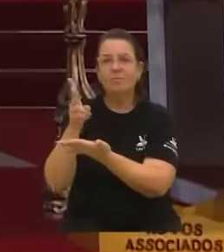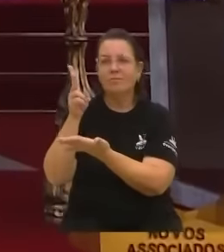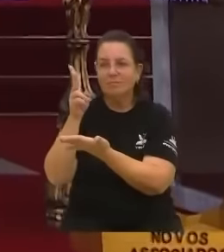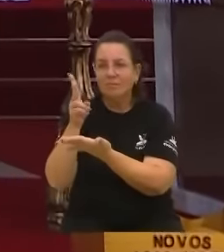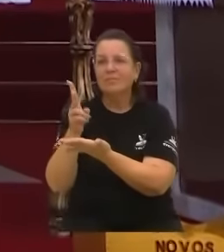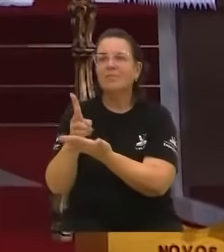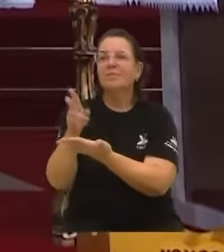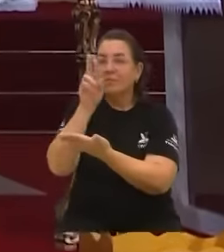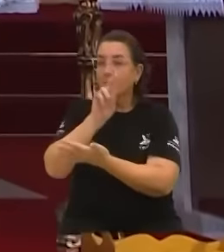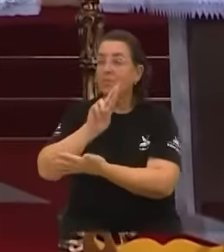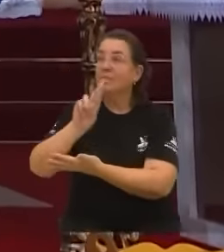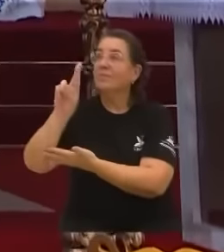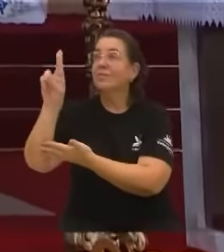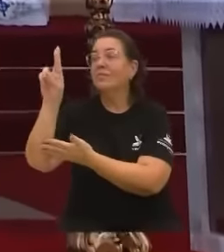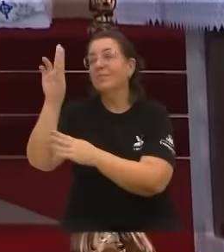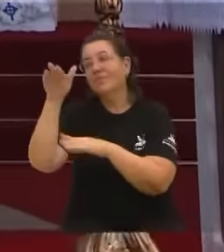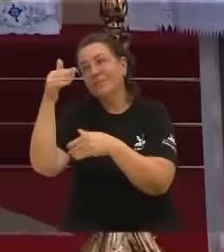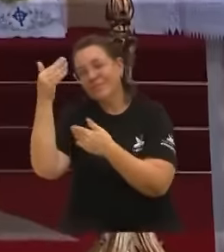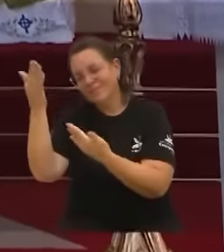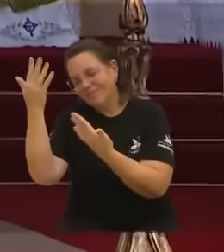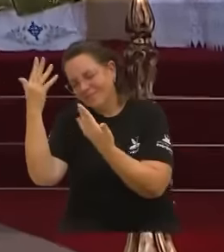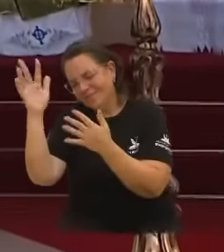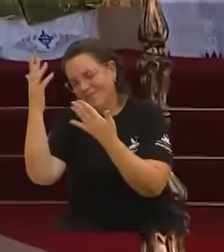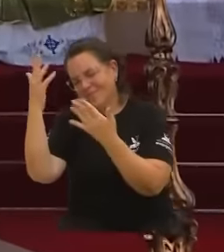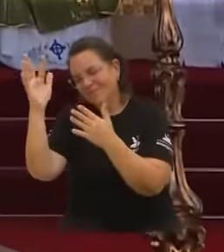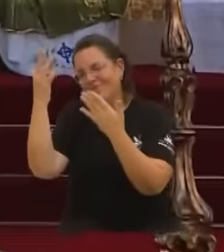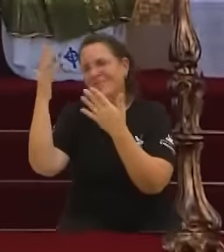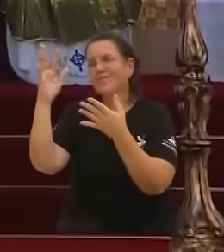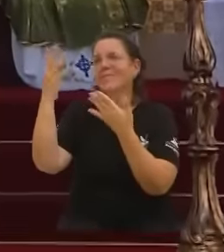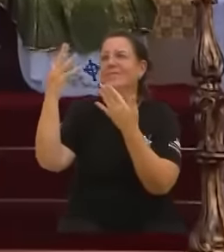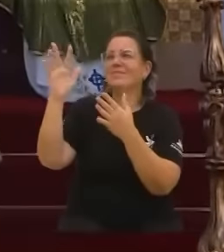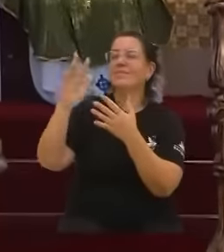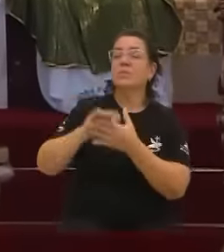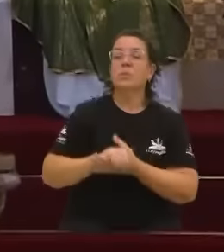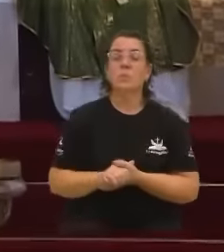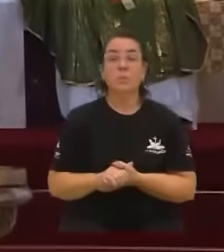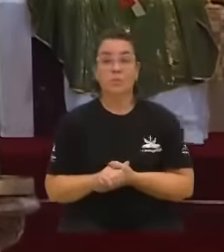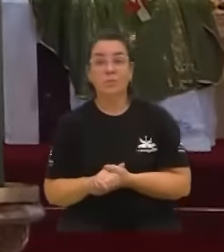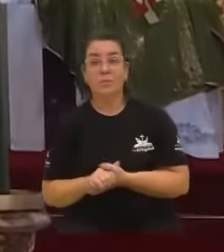ó Senhor, o louvarei.